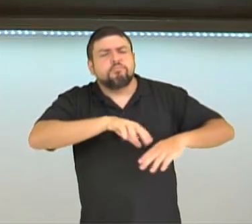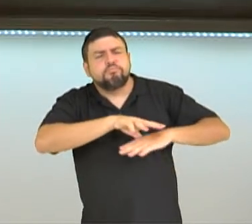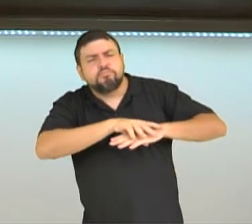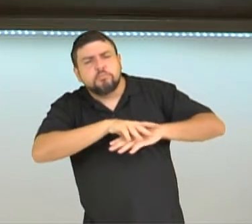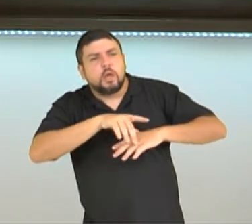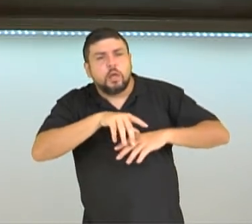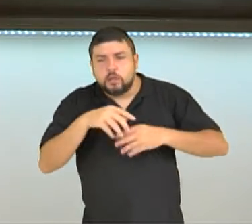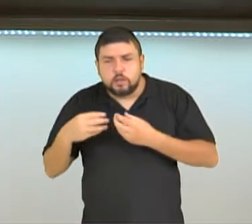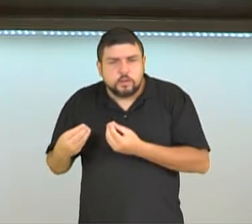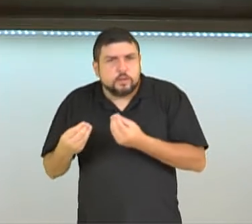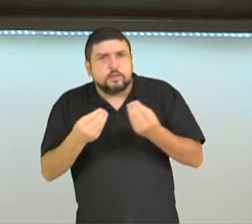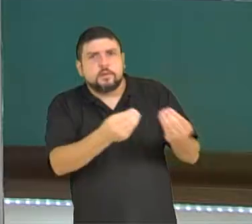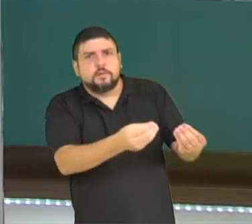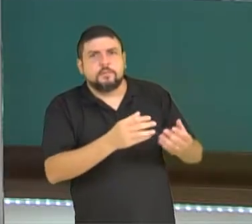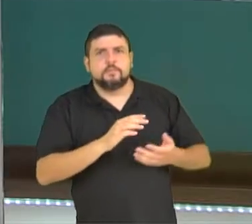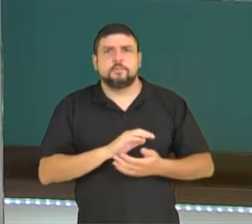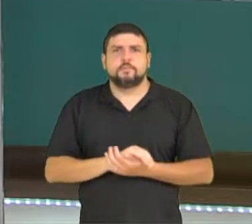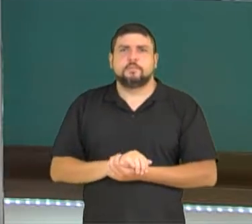sangue doado.